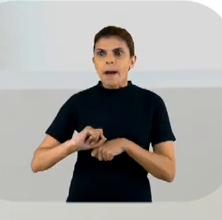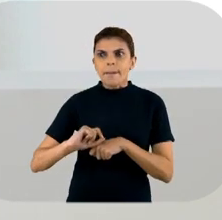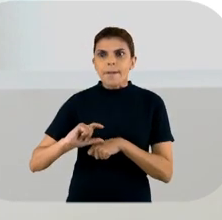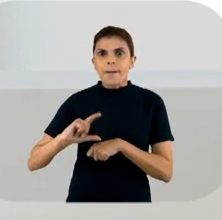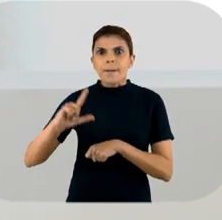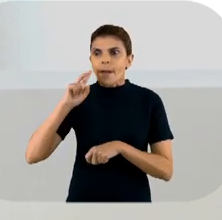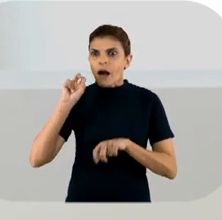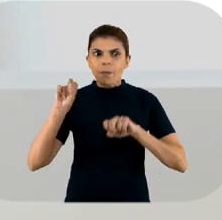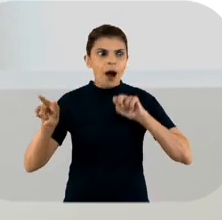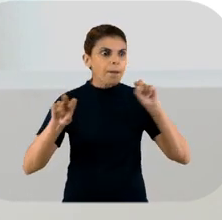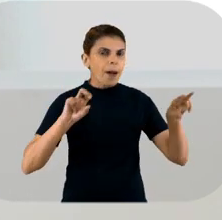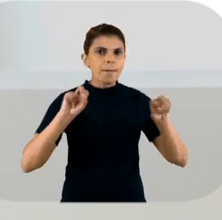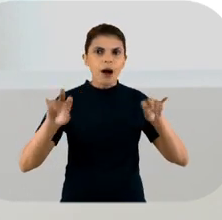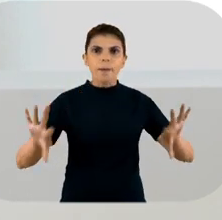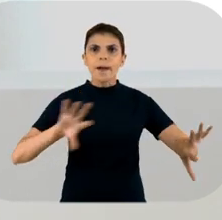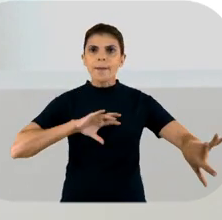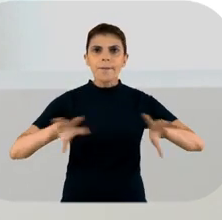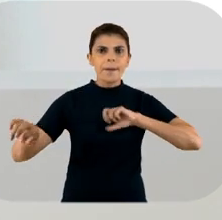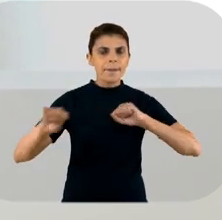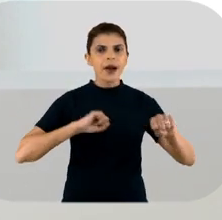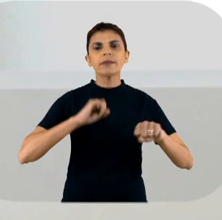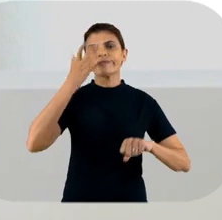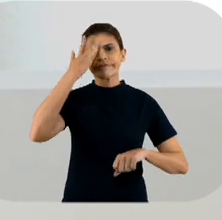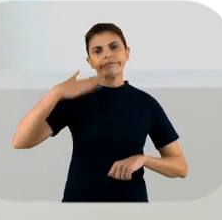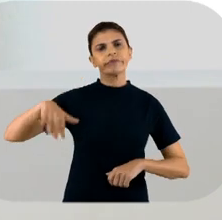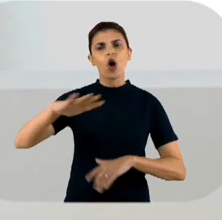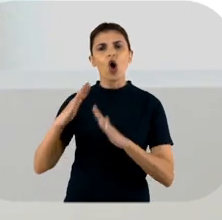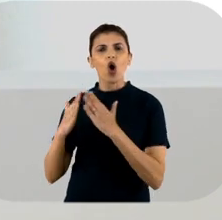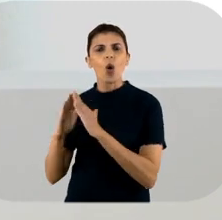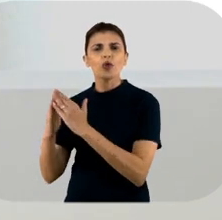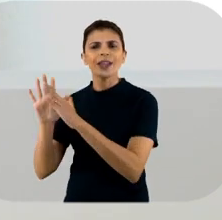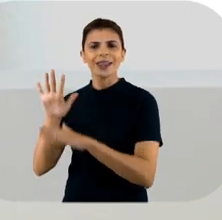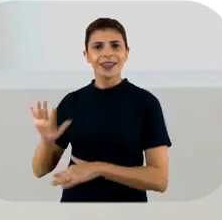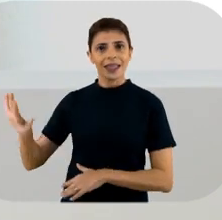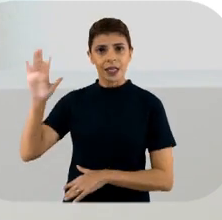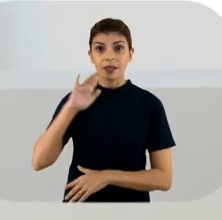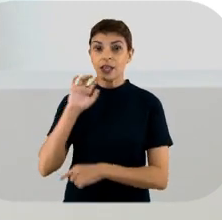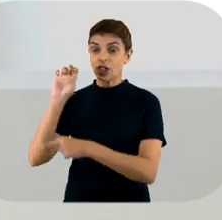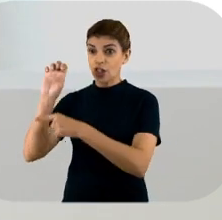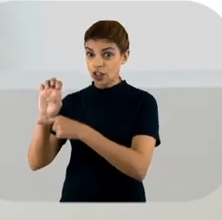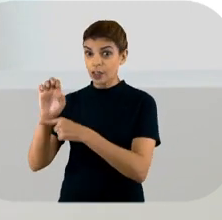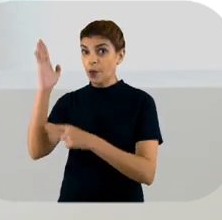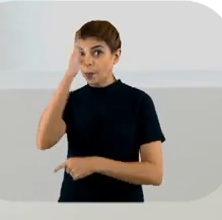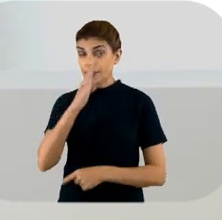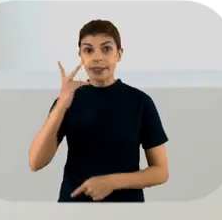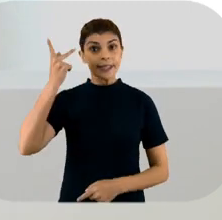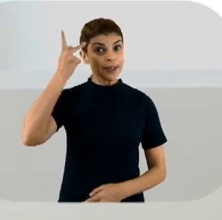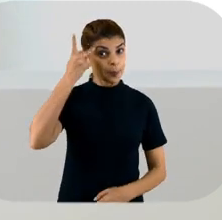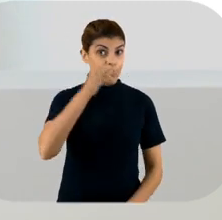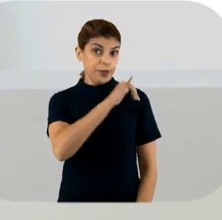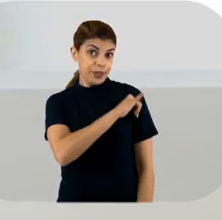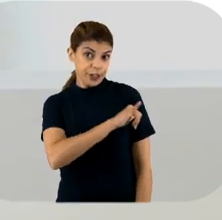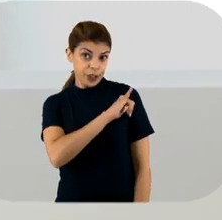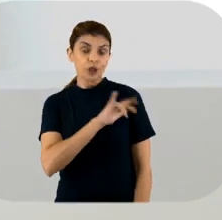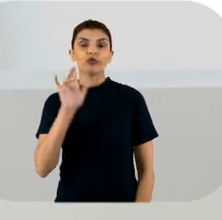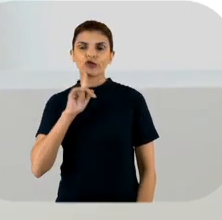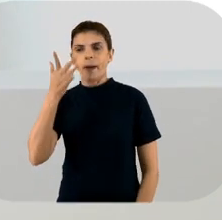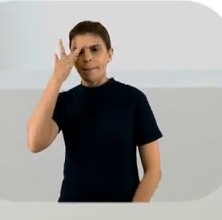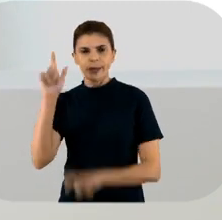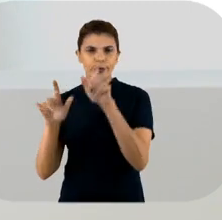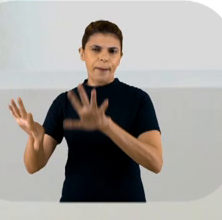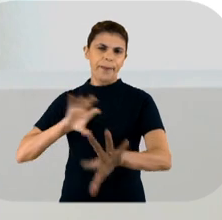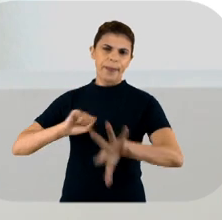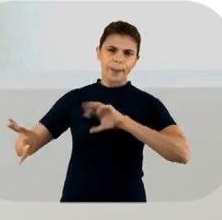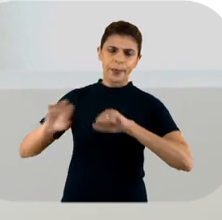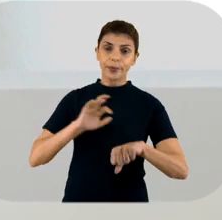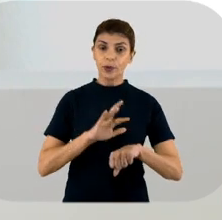número de casos, já tendo transmissão comunitária em pelo menos dois estados brasileiros, em São Paulo e no Rio de Janeiro. Esse tipo